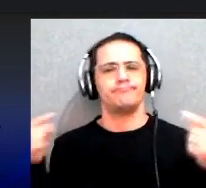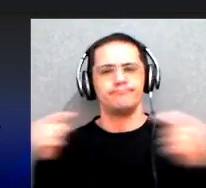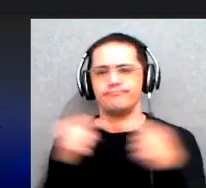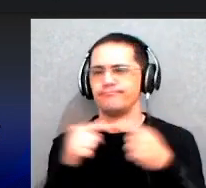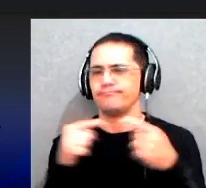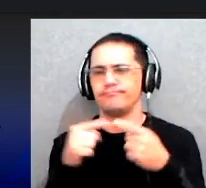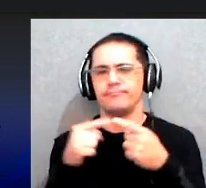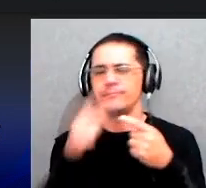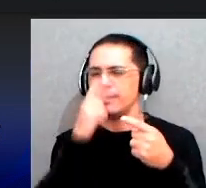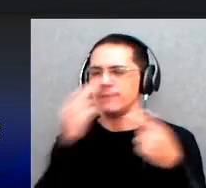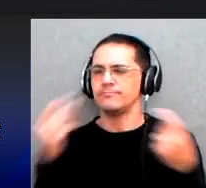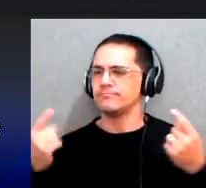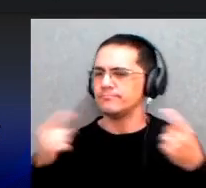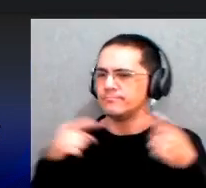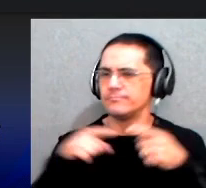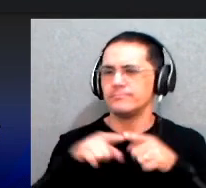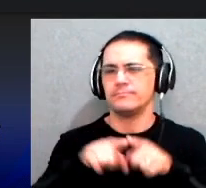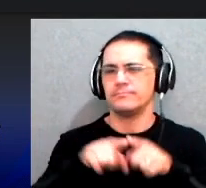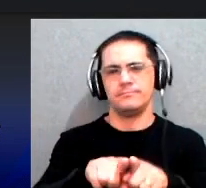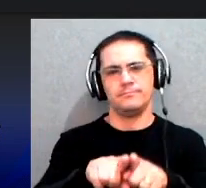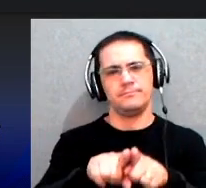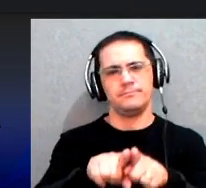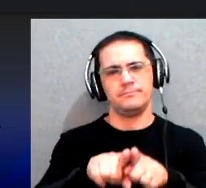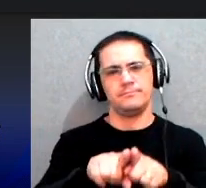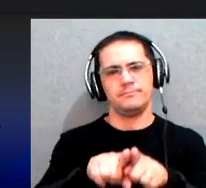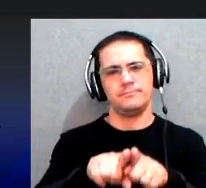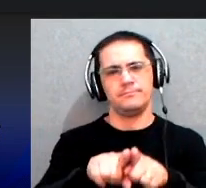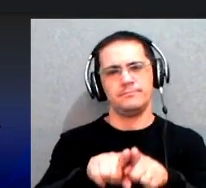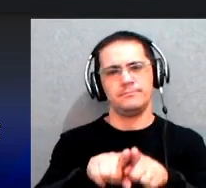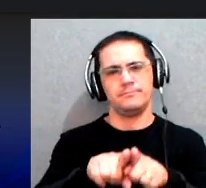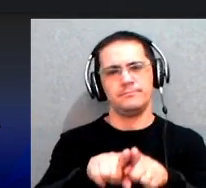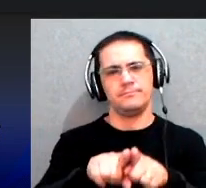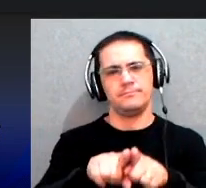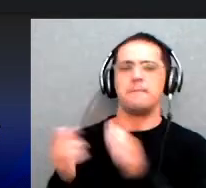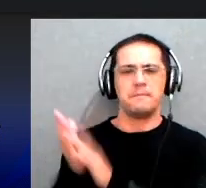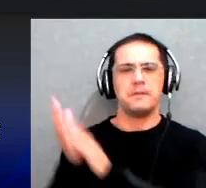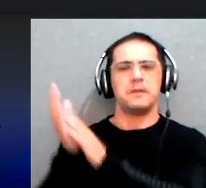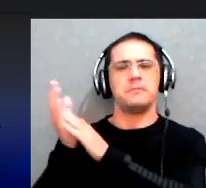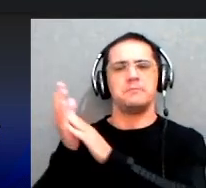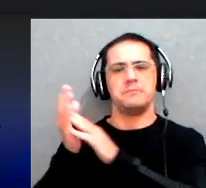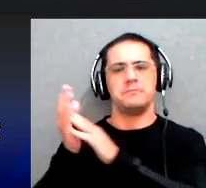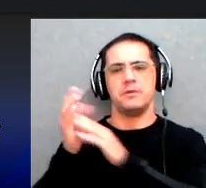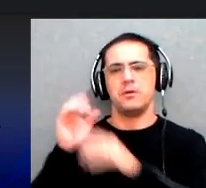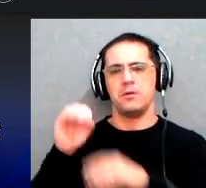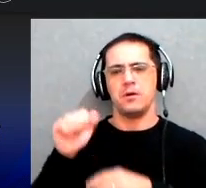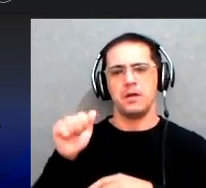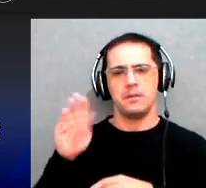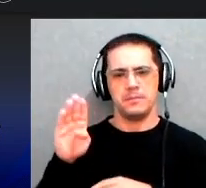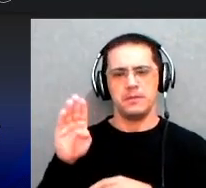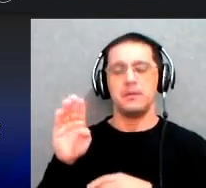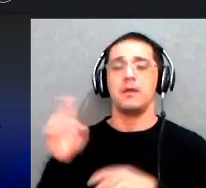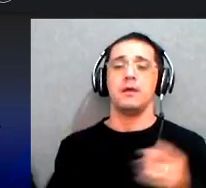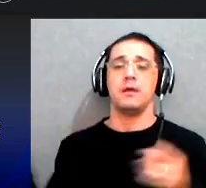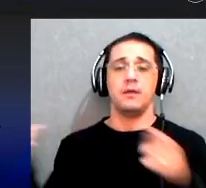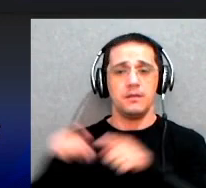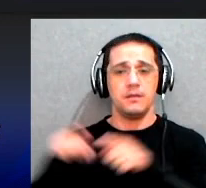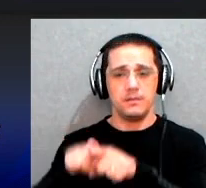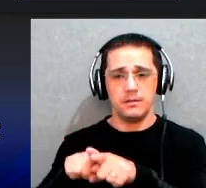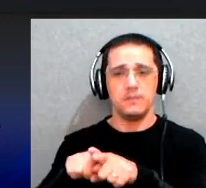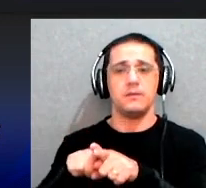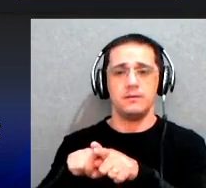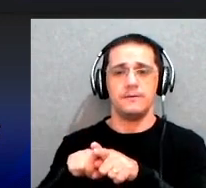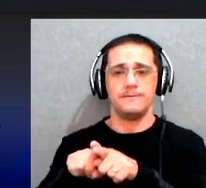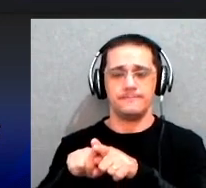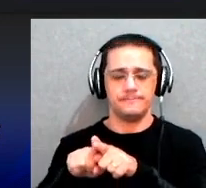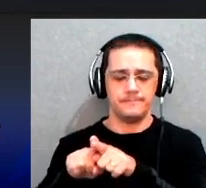convergência, eu vislumbro a nossa OAB, a nossa Caixa, porque convergência se coaduna com capacidade